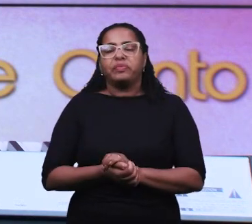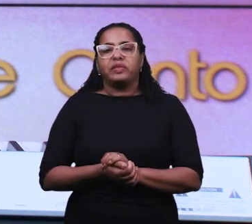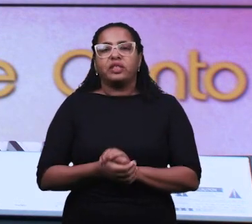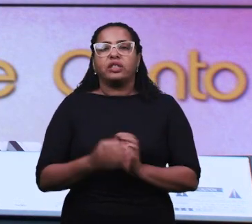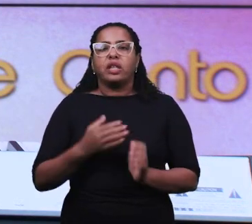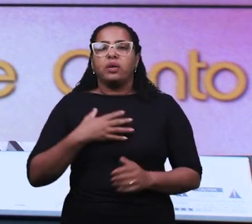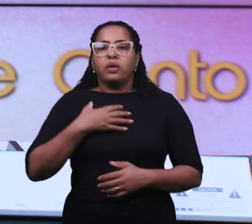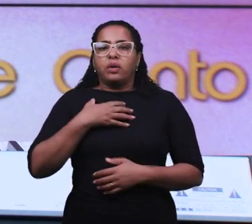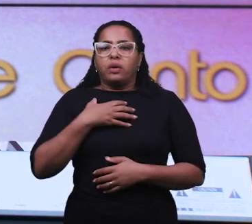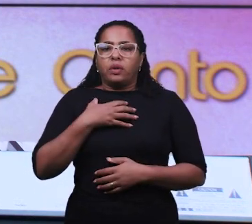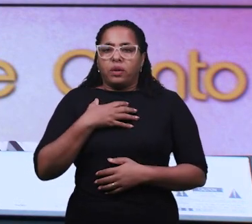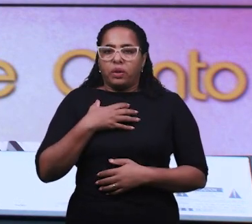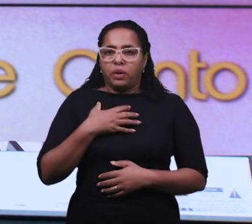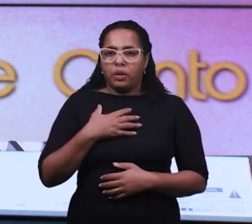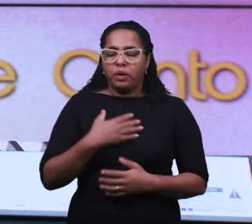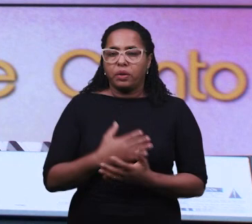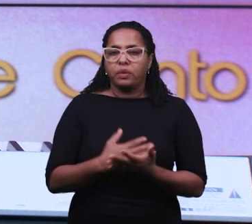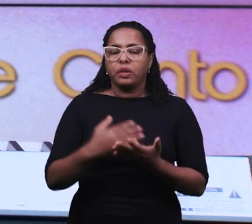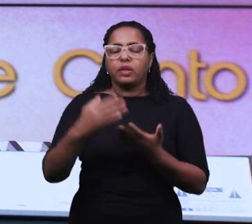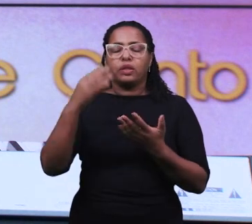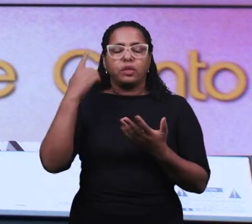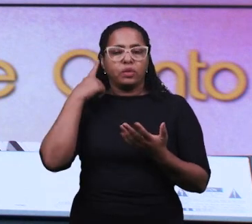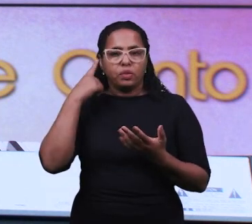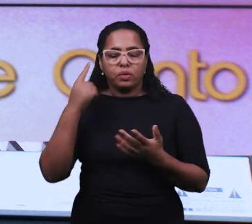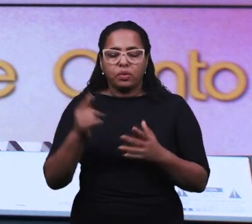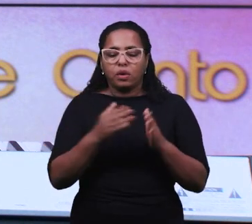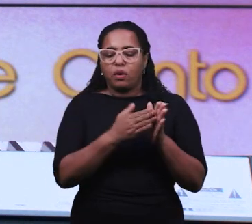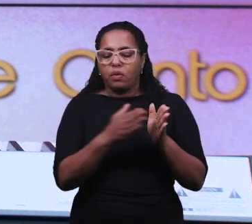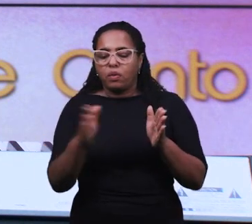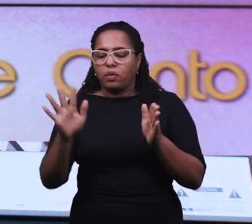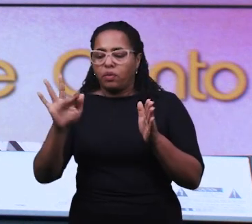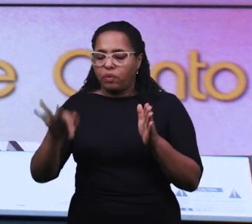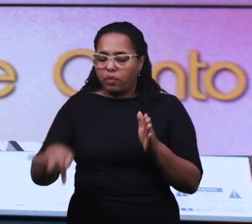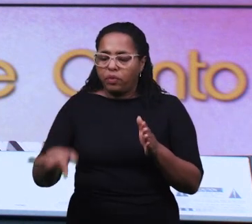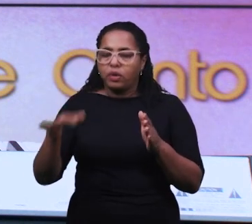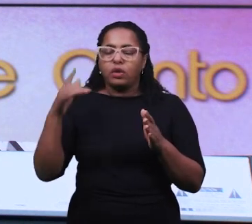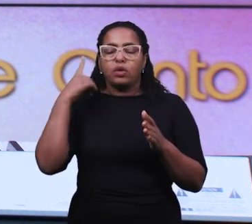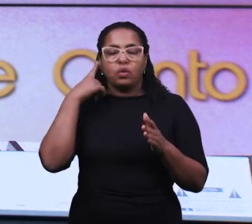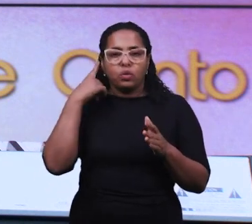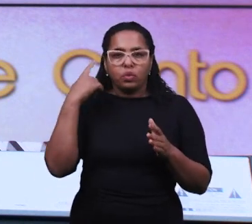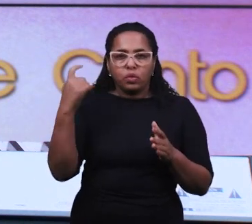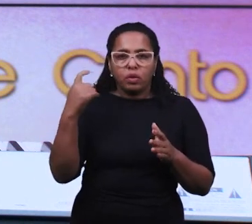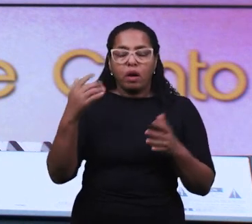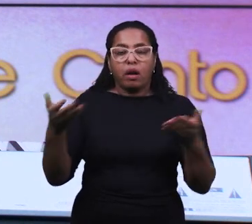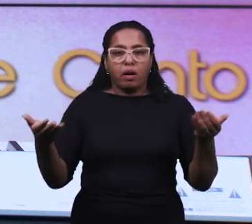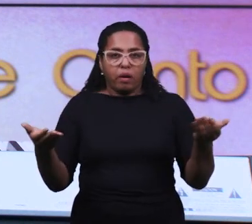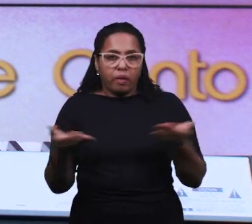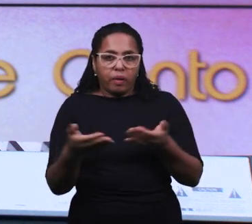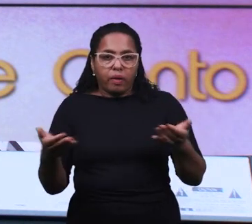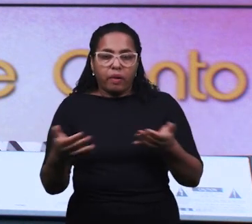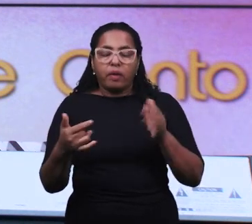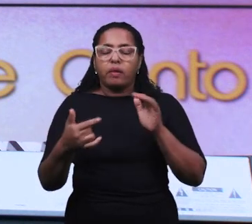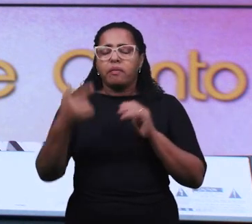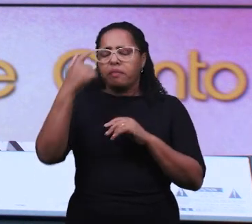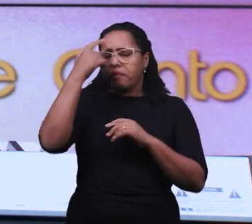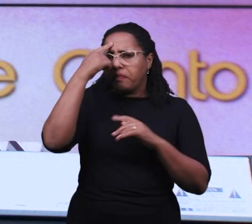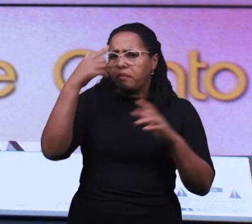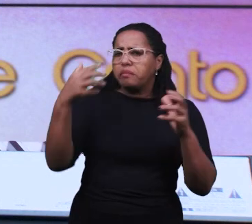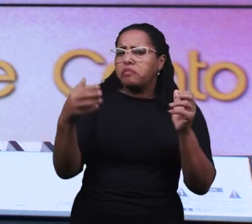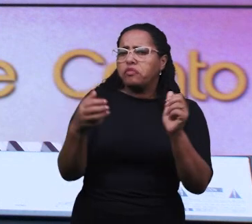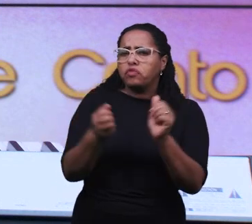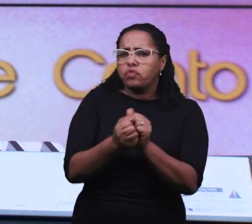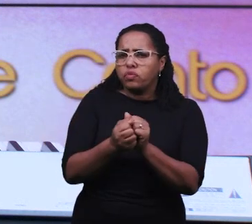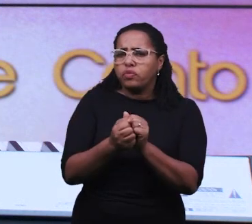Falamos da nossa respiração, do início do nosso som, do término do nosso som. Então agora nós vamos